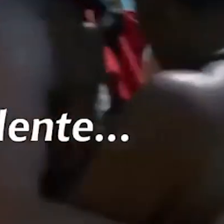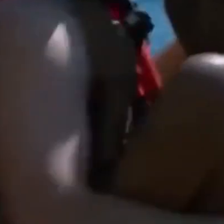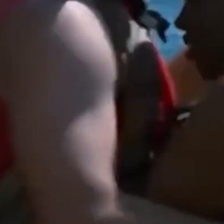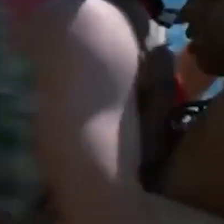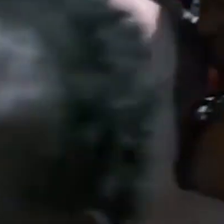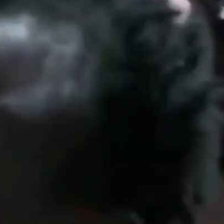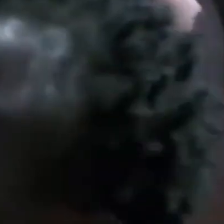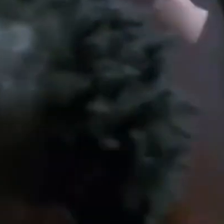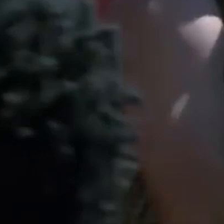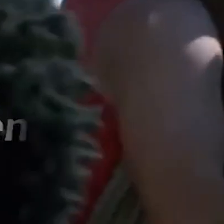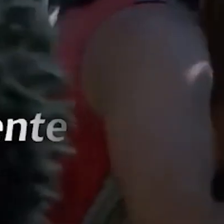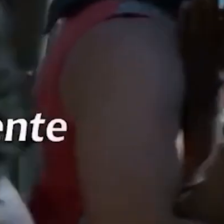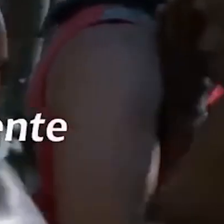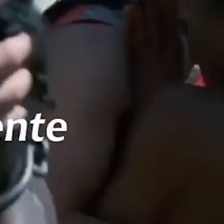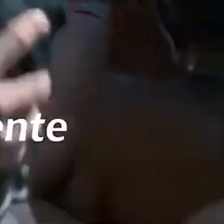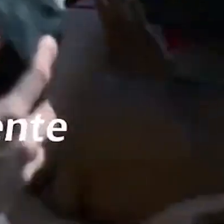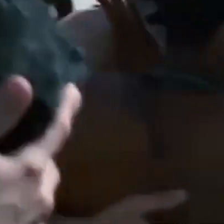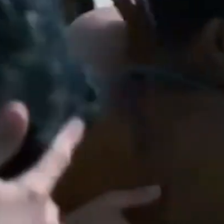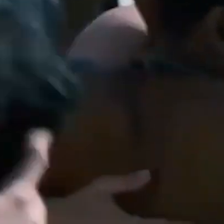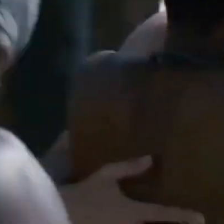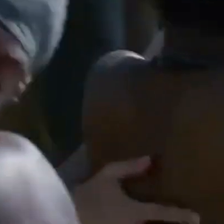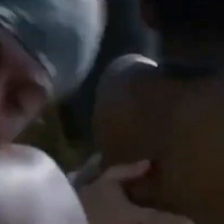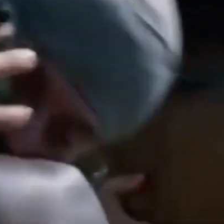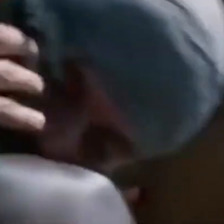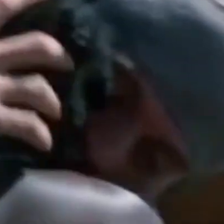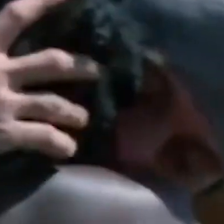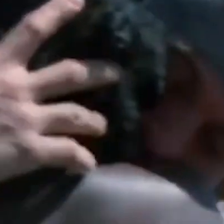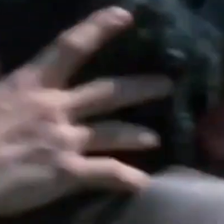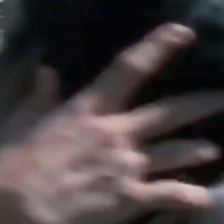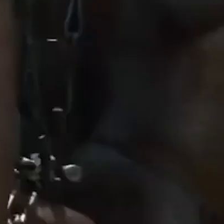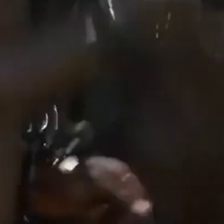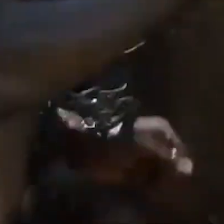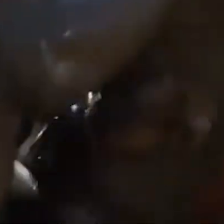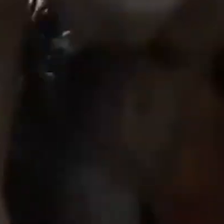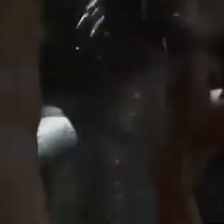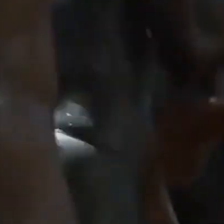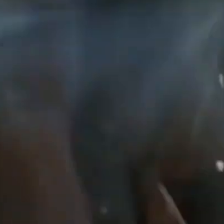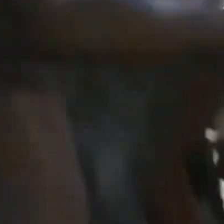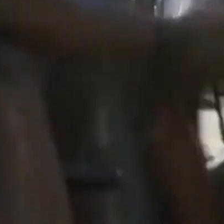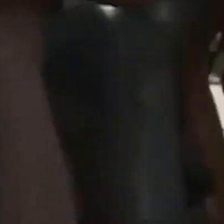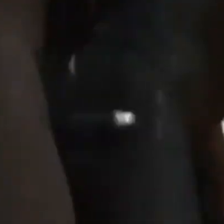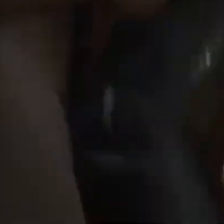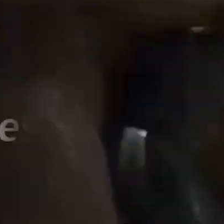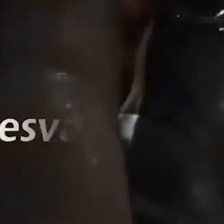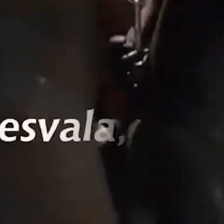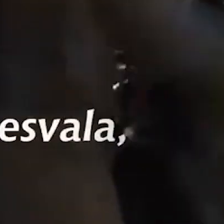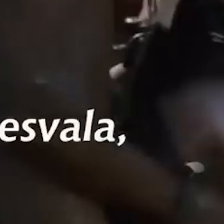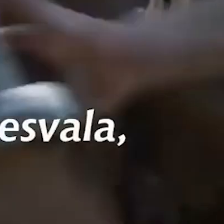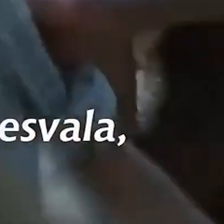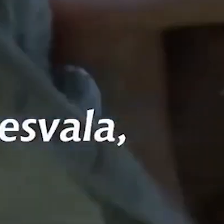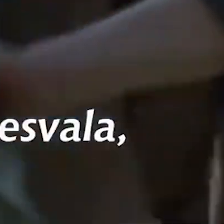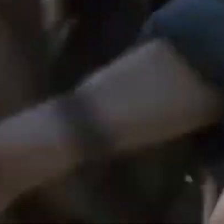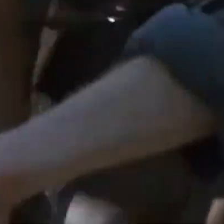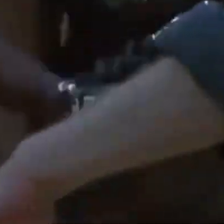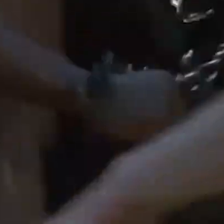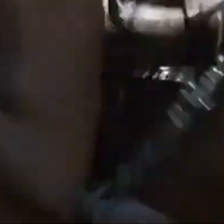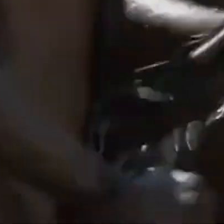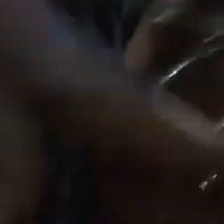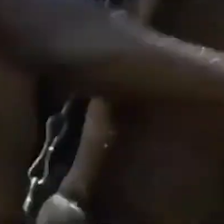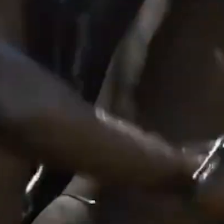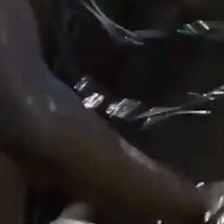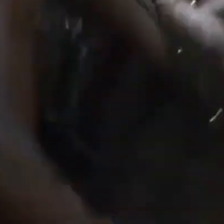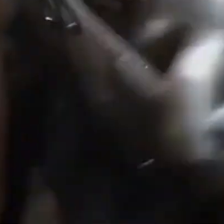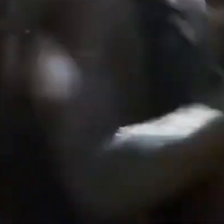estridente, e da ronda fantástica a serpente faz doidas espirais. Se o velho arqueja, se no chão resvala,